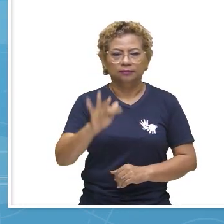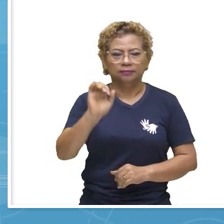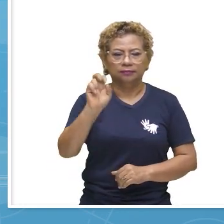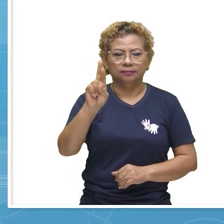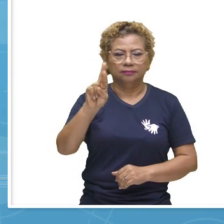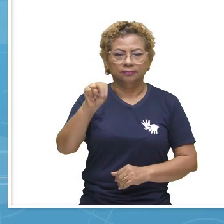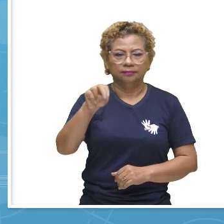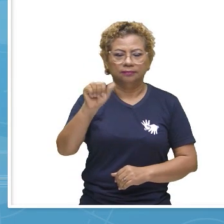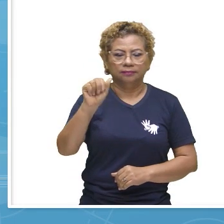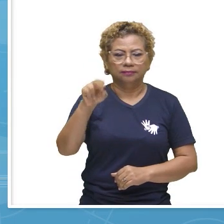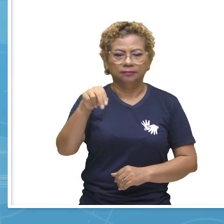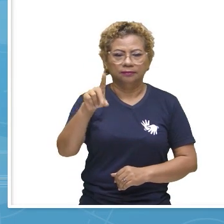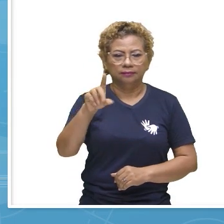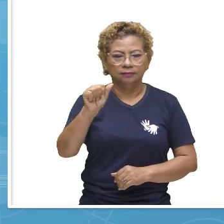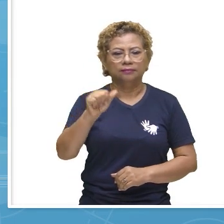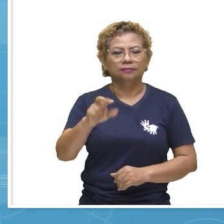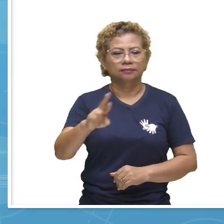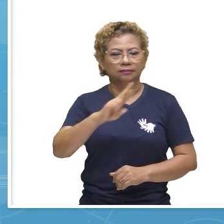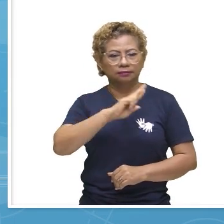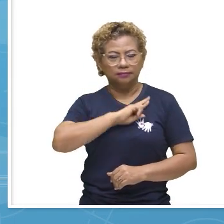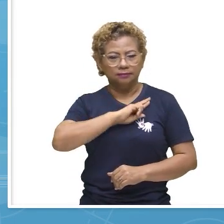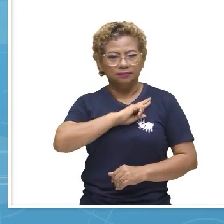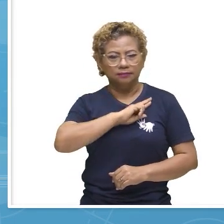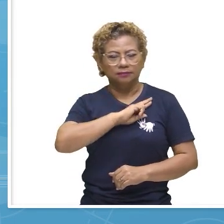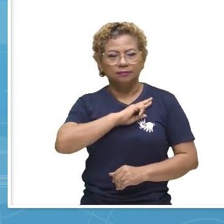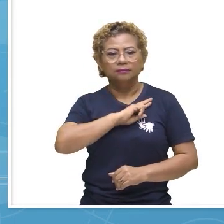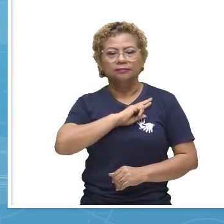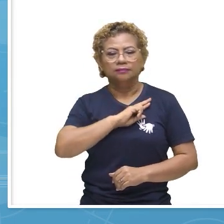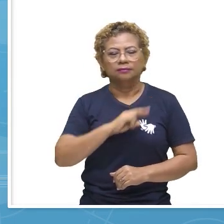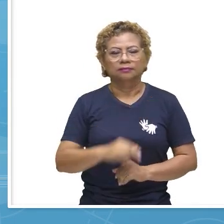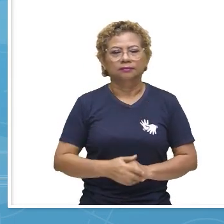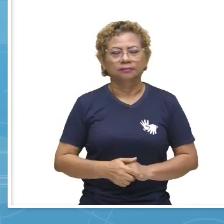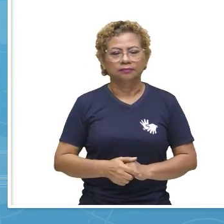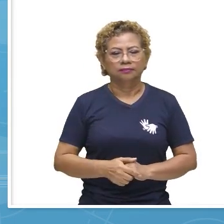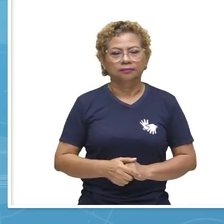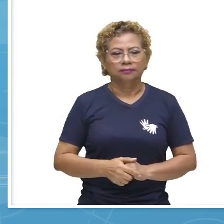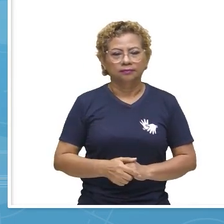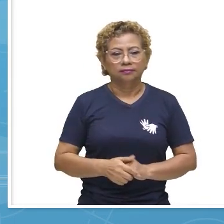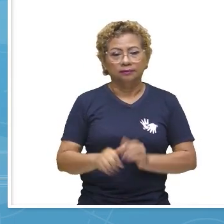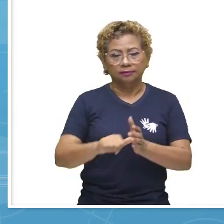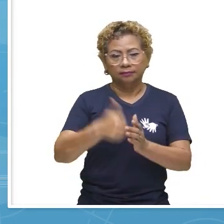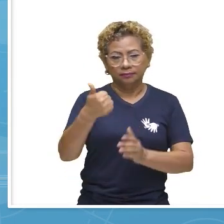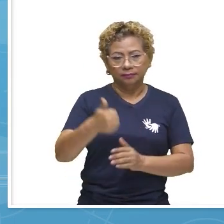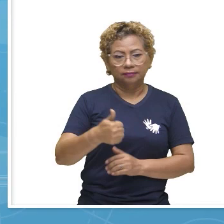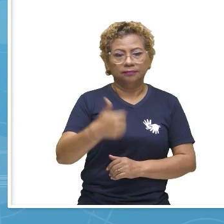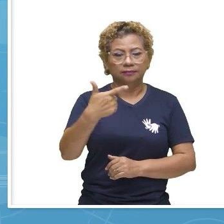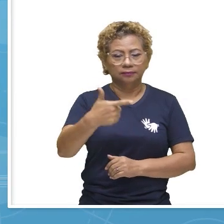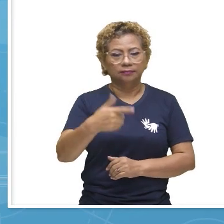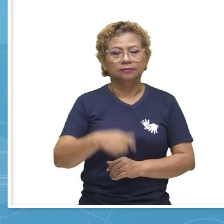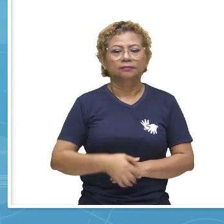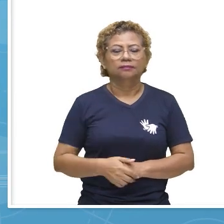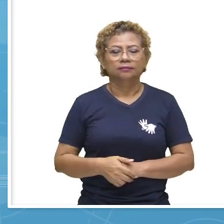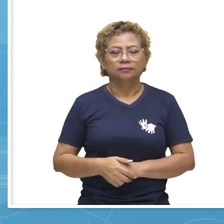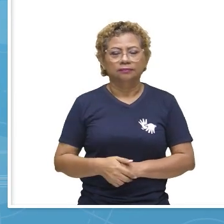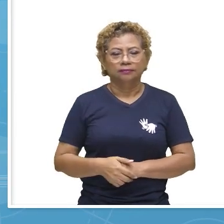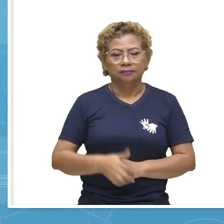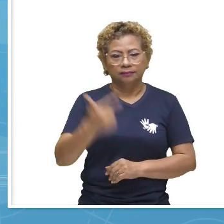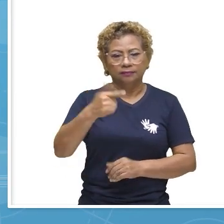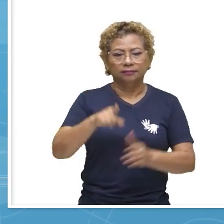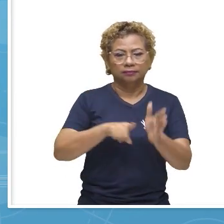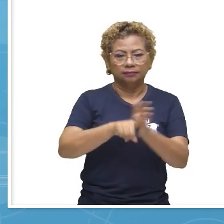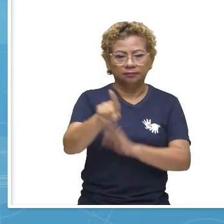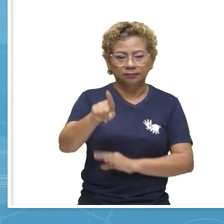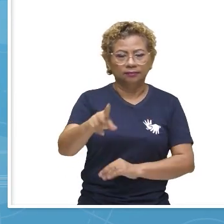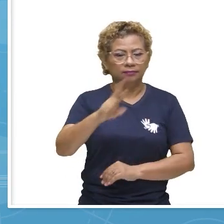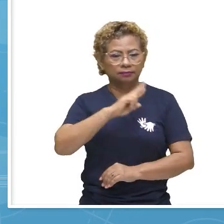Fernanda falou que a questão 2, 13 anos, né? E x2... x ao quadrado menos 5x